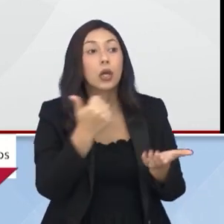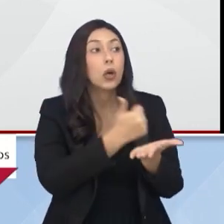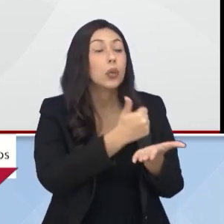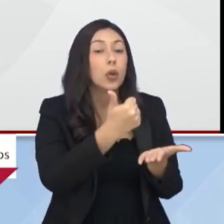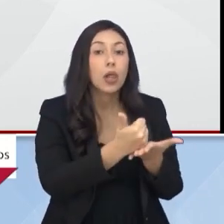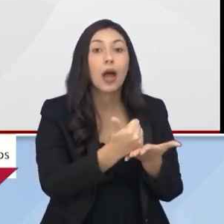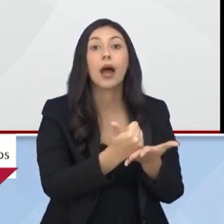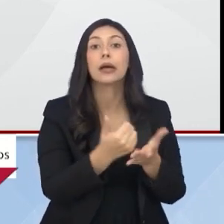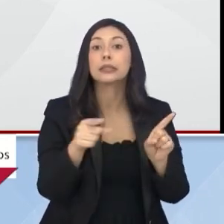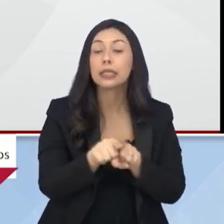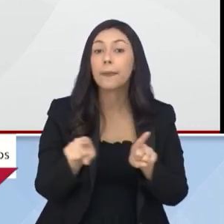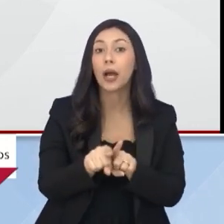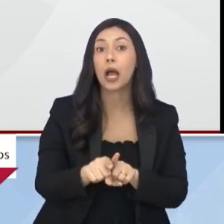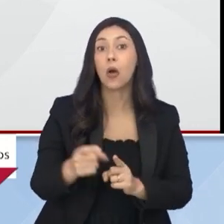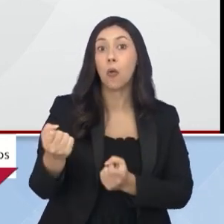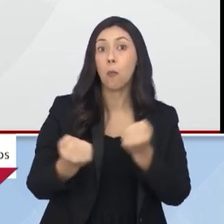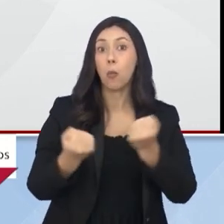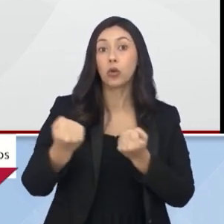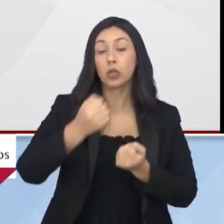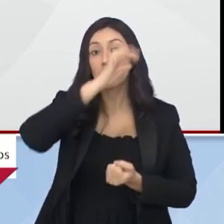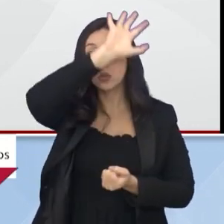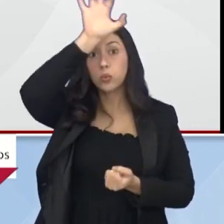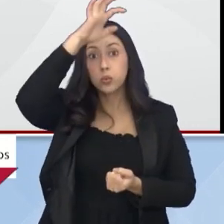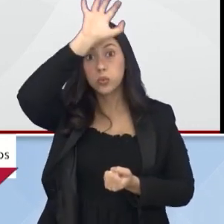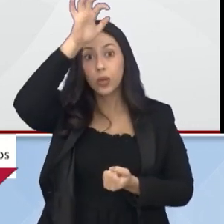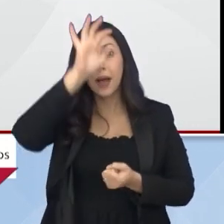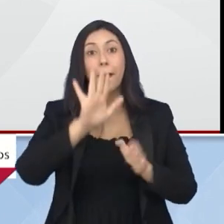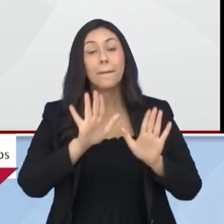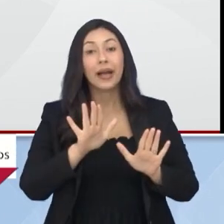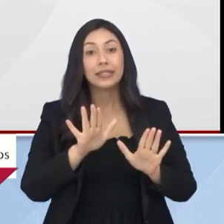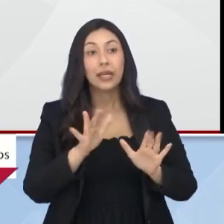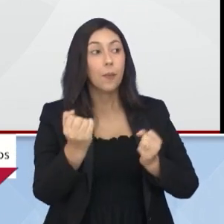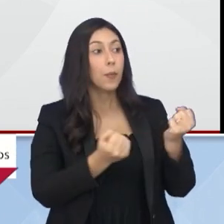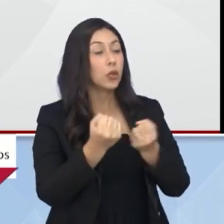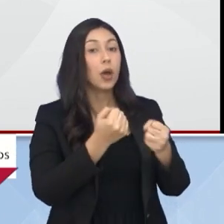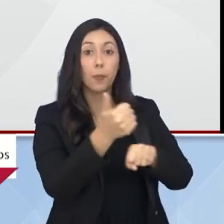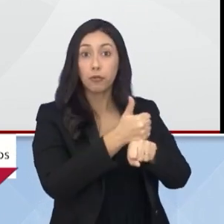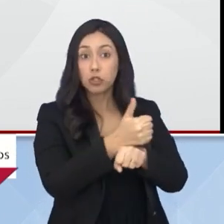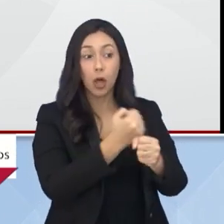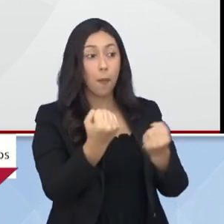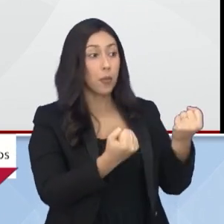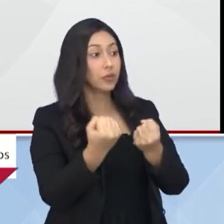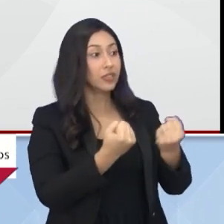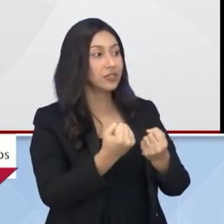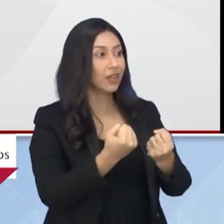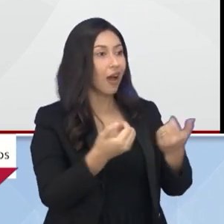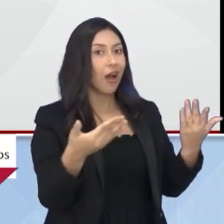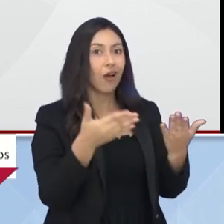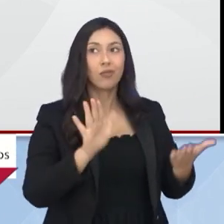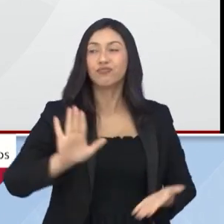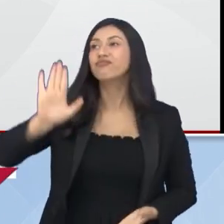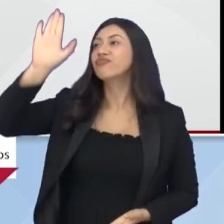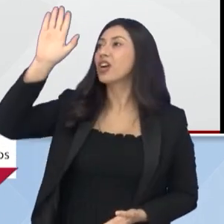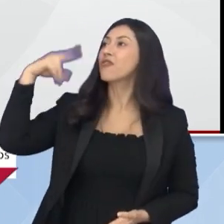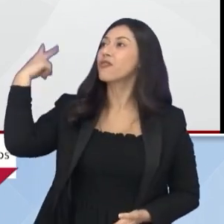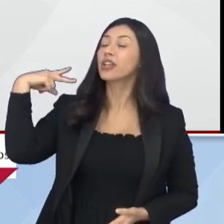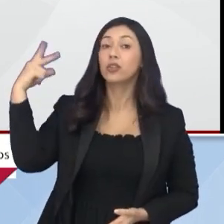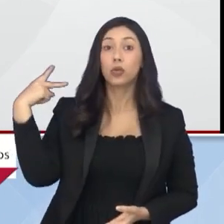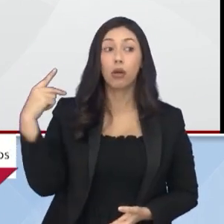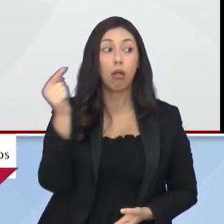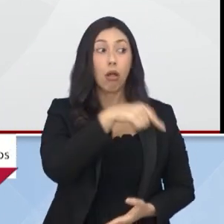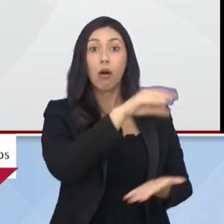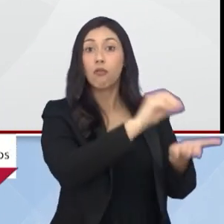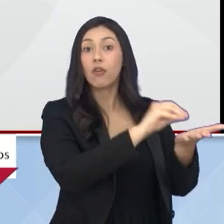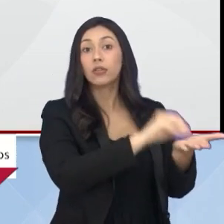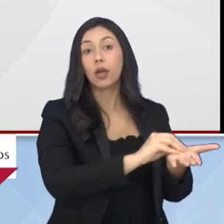ambulância que vão concorrer a vereador não vão Possivelmente vai ter que repor ou fazer